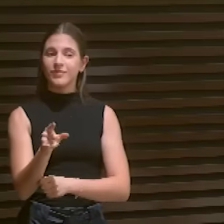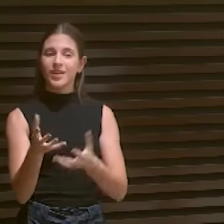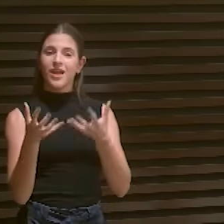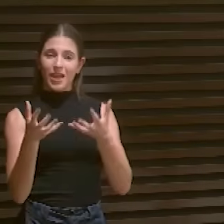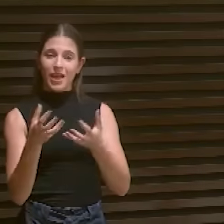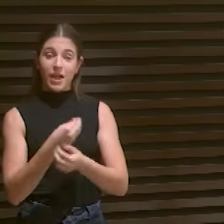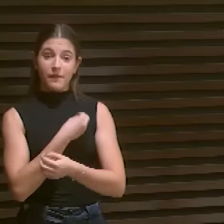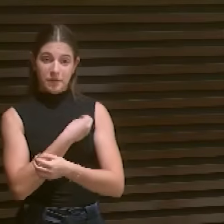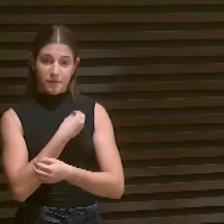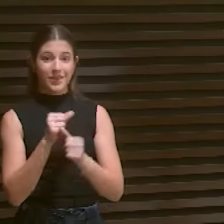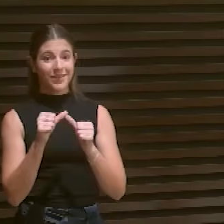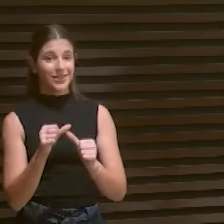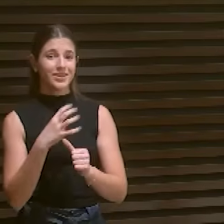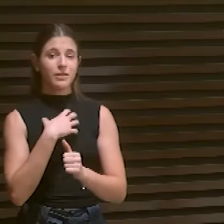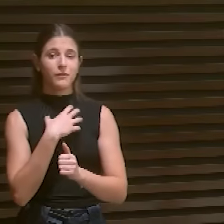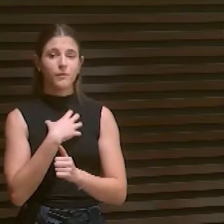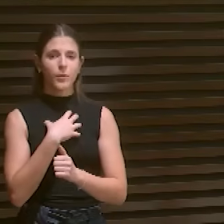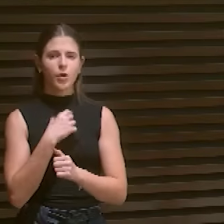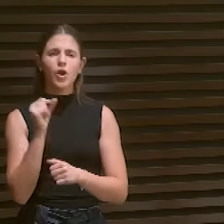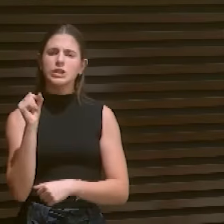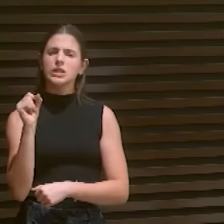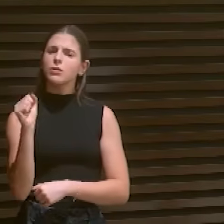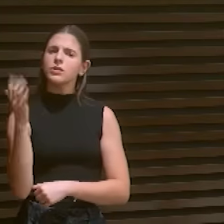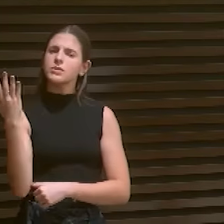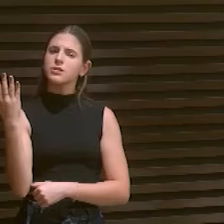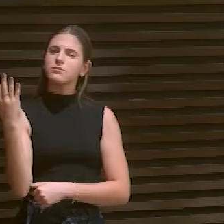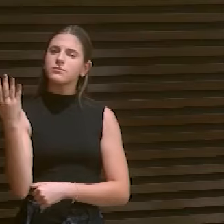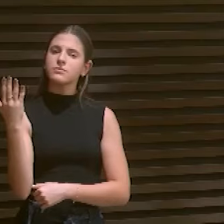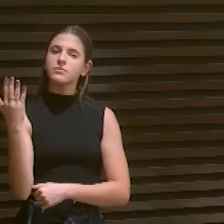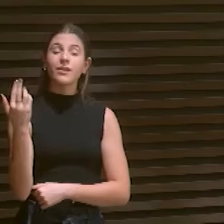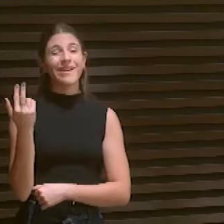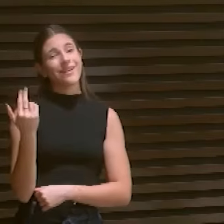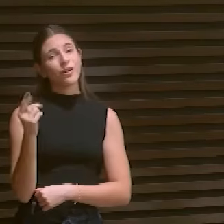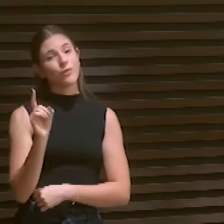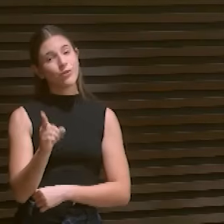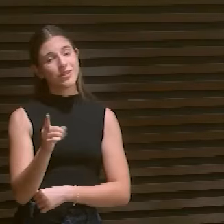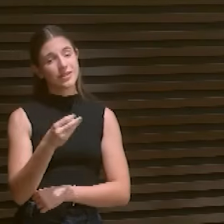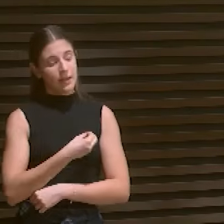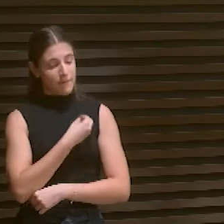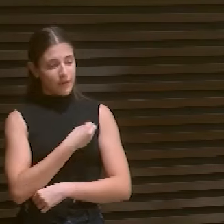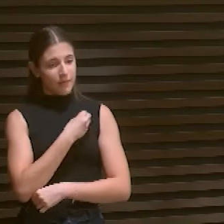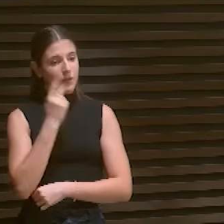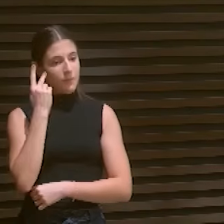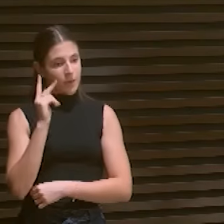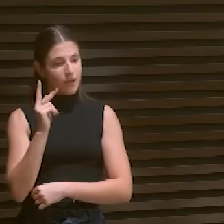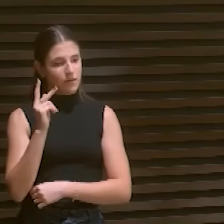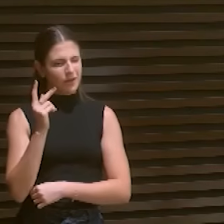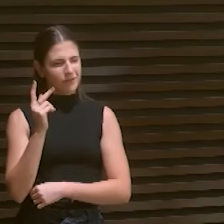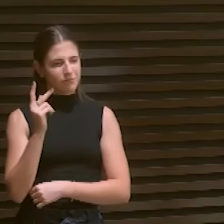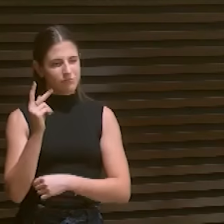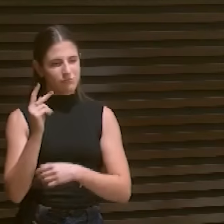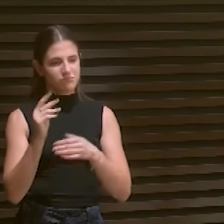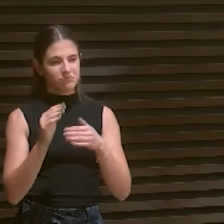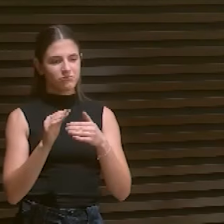dessa maneira, o que irá acontecer? É como se você estivesse caminhando para um abismo.